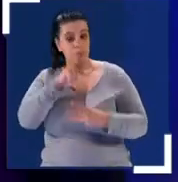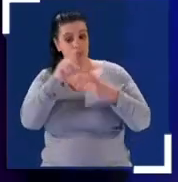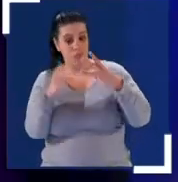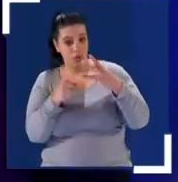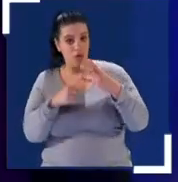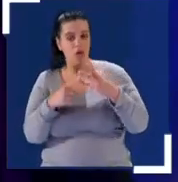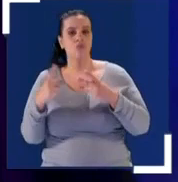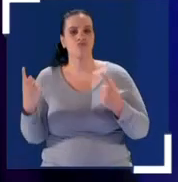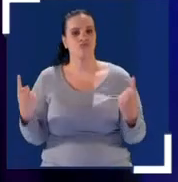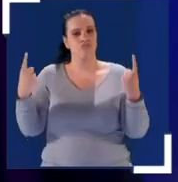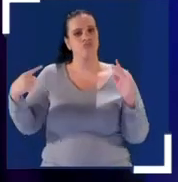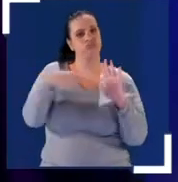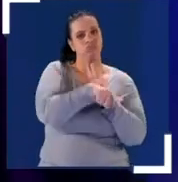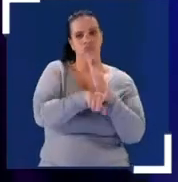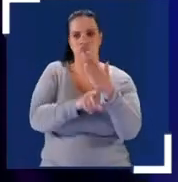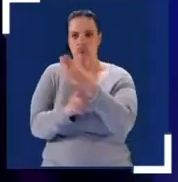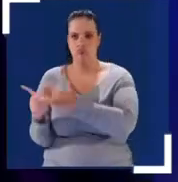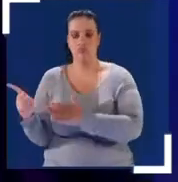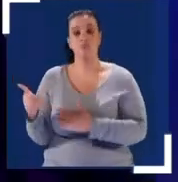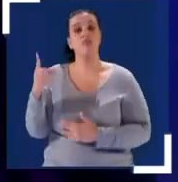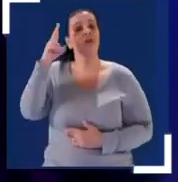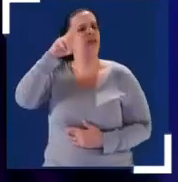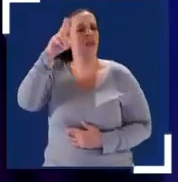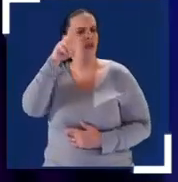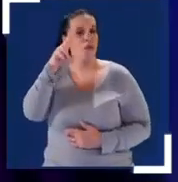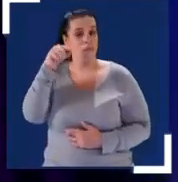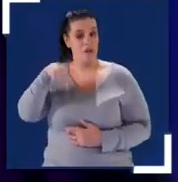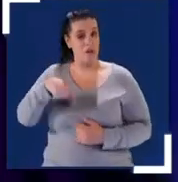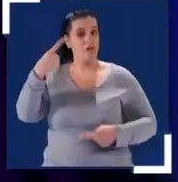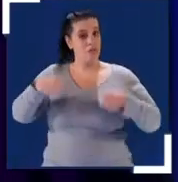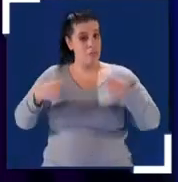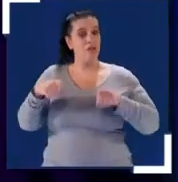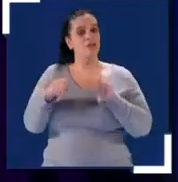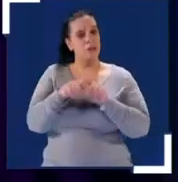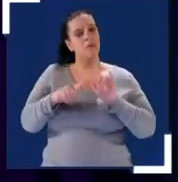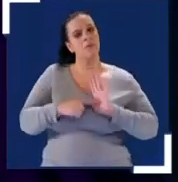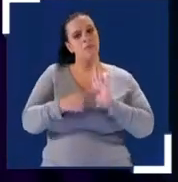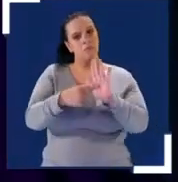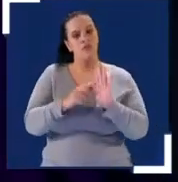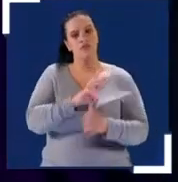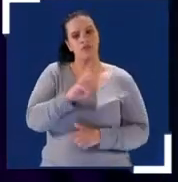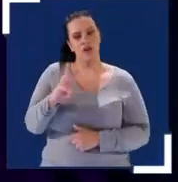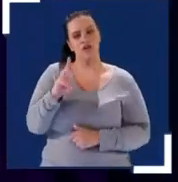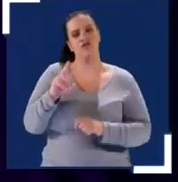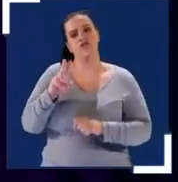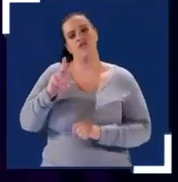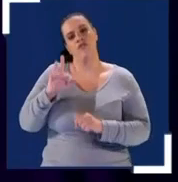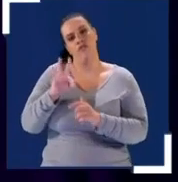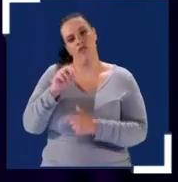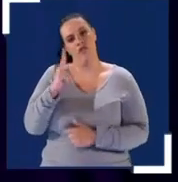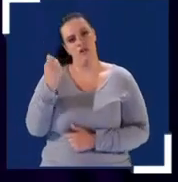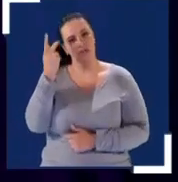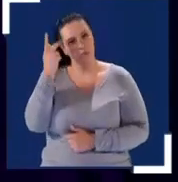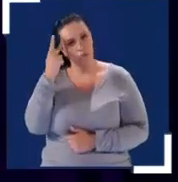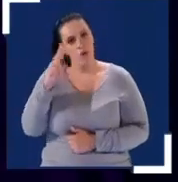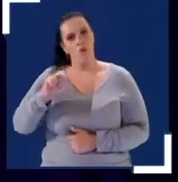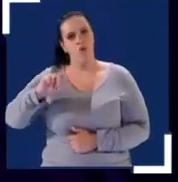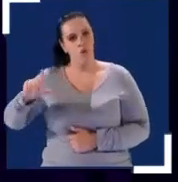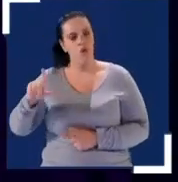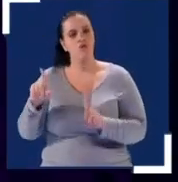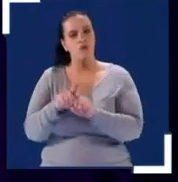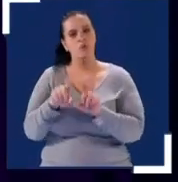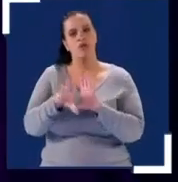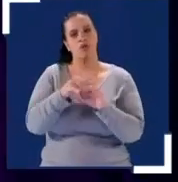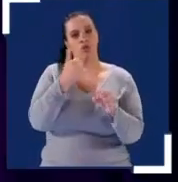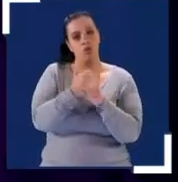fazer perguntas um ao outro. Lembrando que esse debate também é transmitido pelo site da Folha de São Paulo, portal UOL, canal do SBT